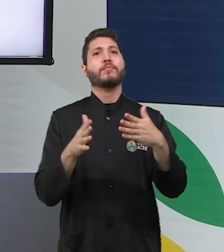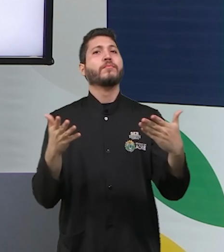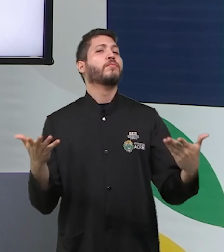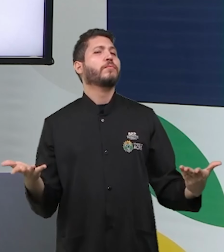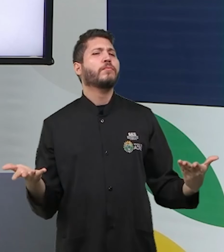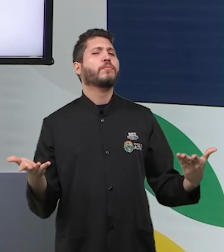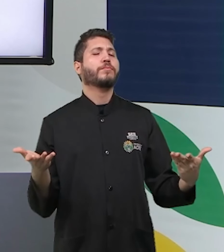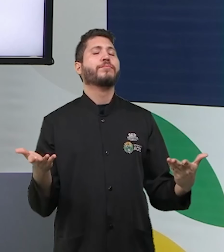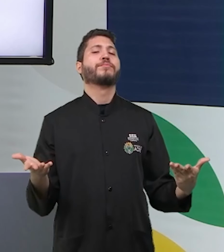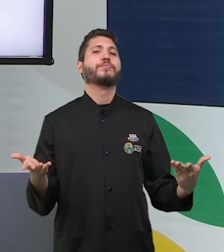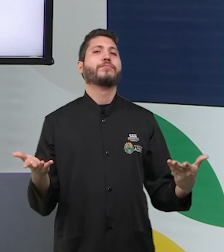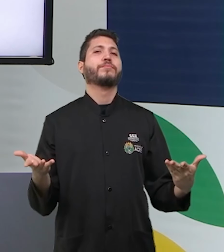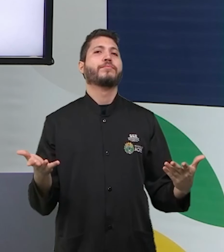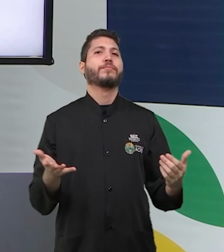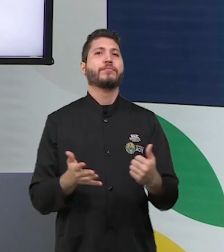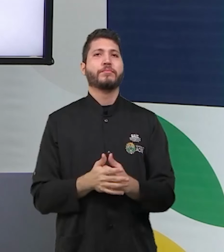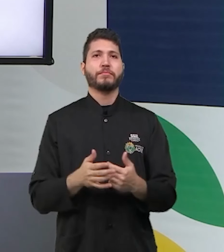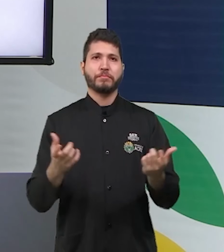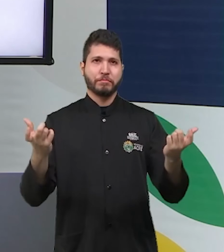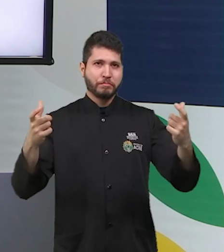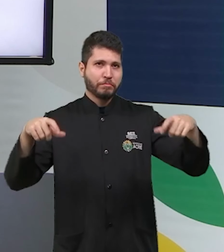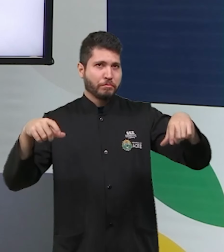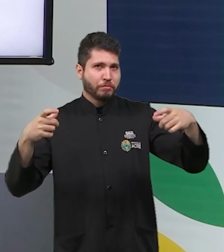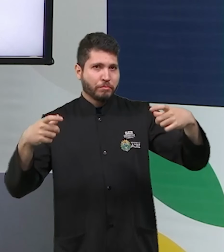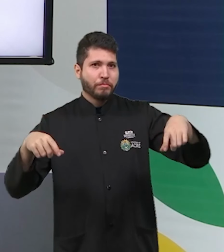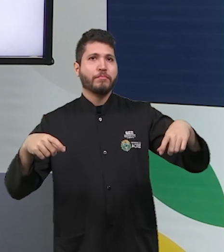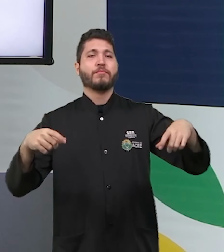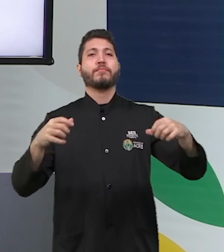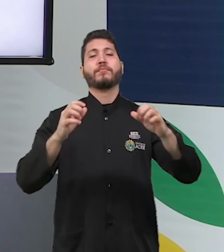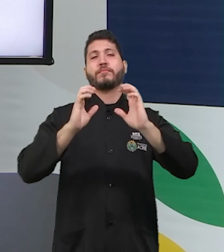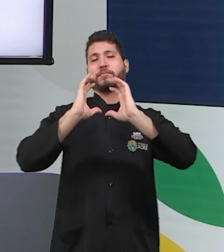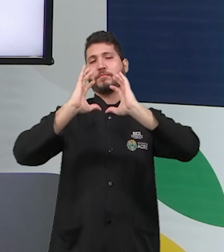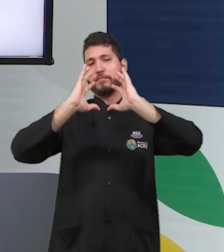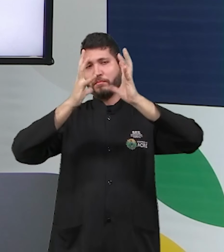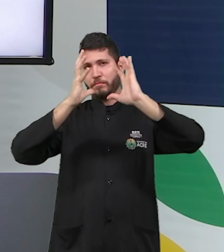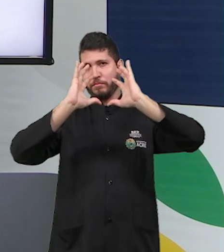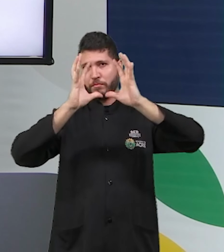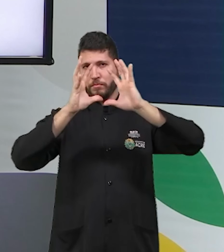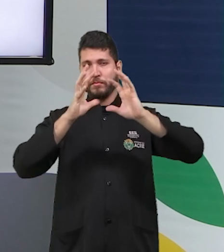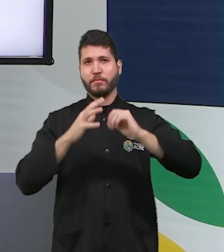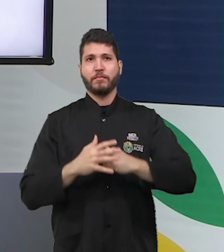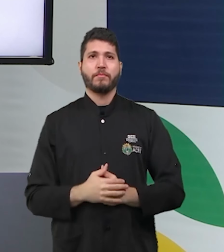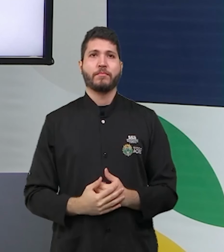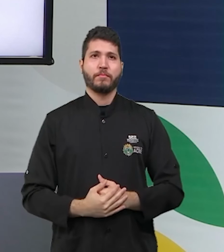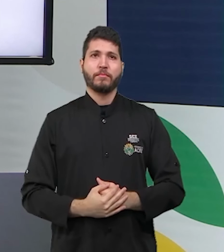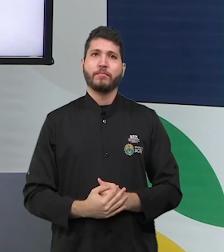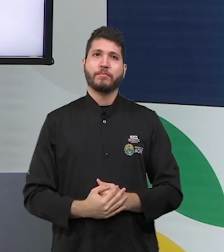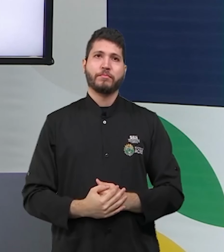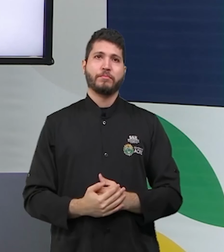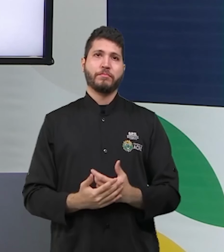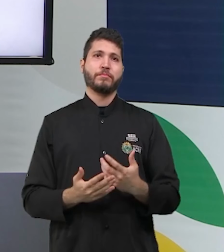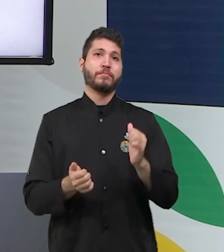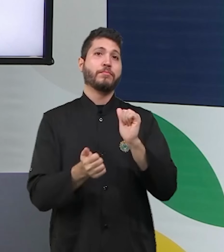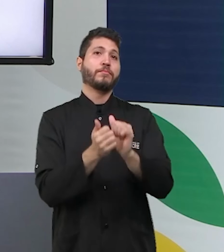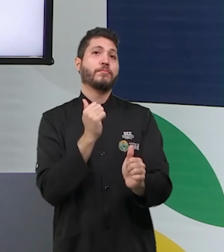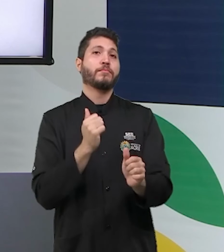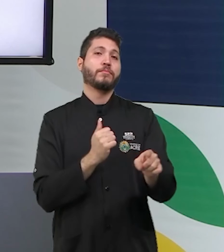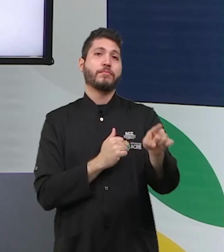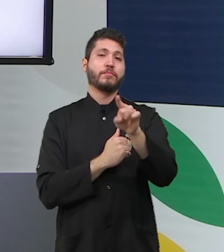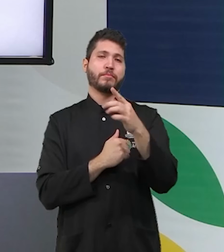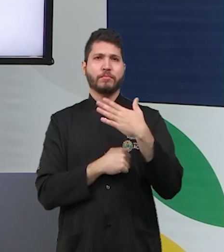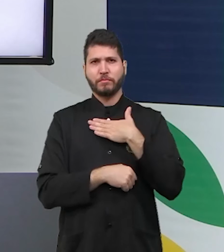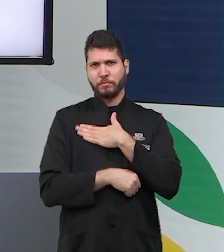tenemos ahí? Tenemos el fútbol e el voleibol, o vôlei. E aí, qual desses esportes você